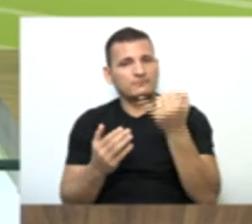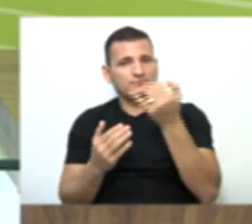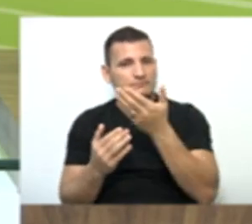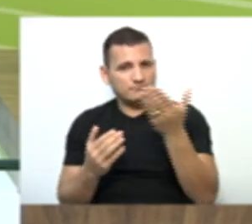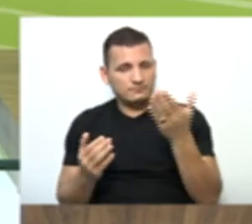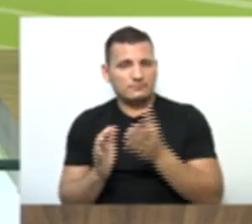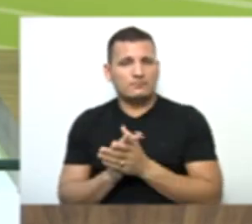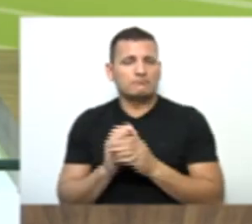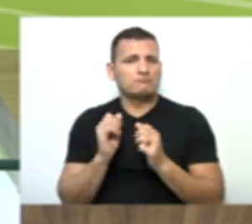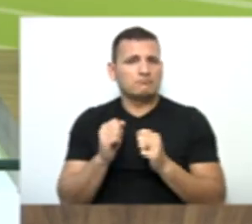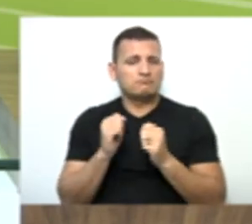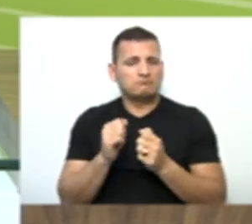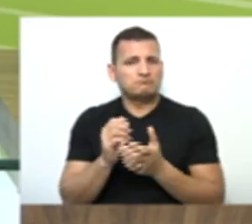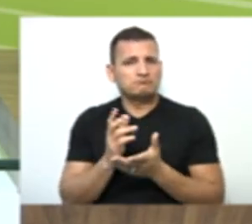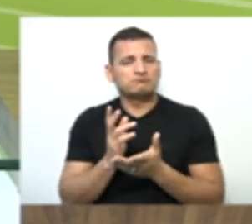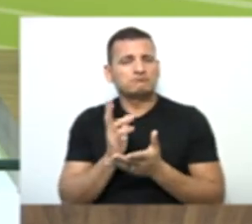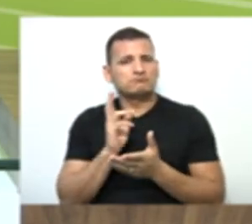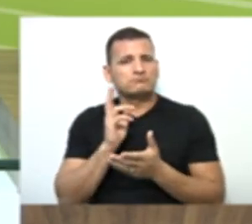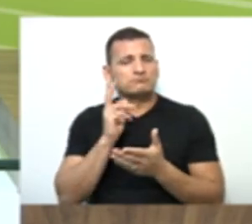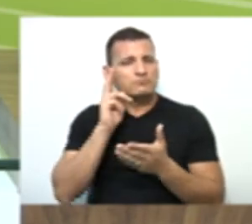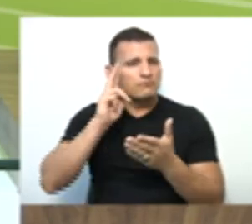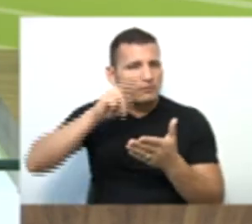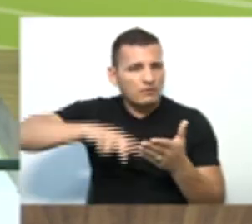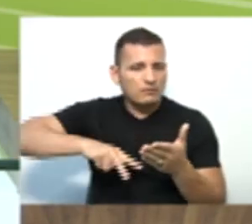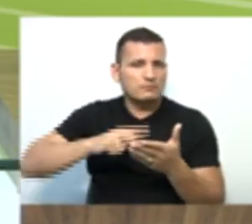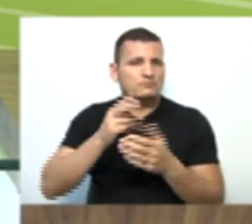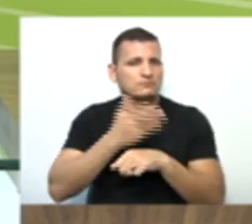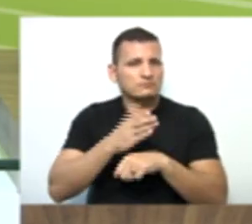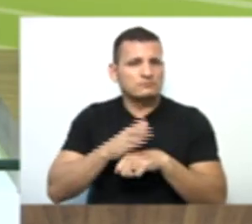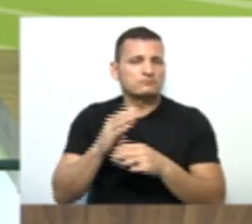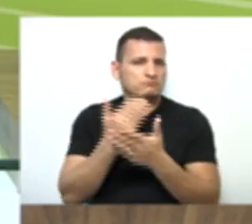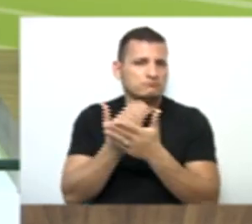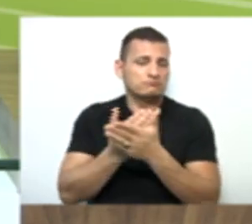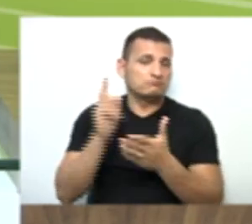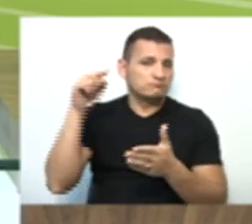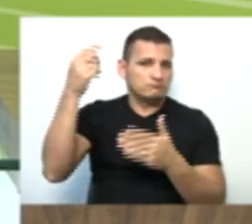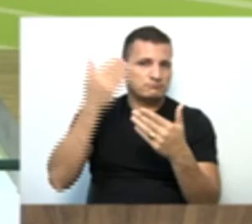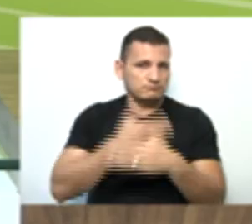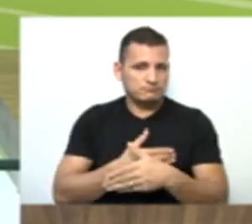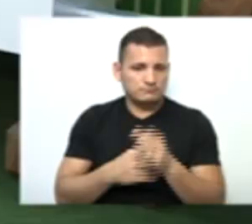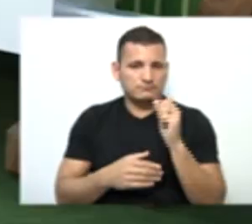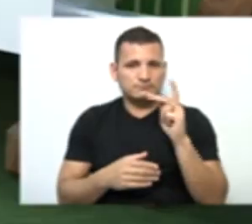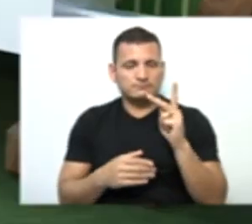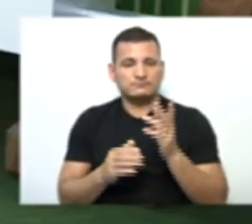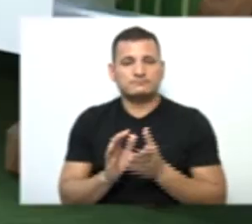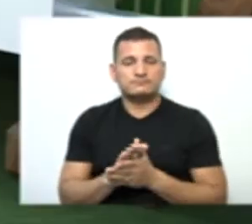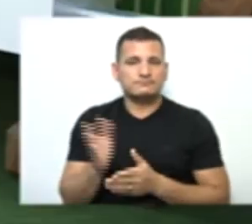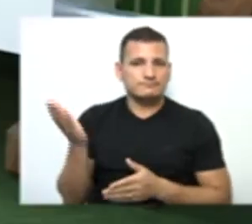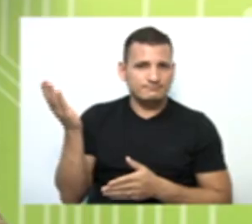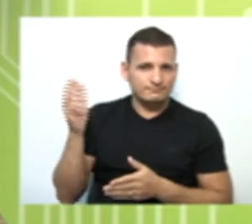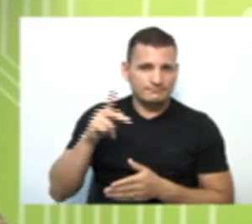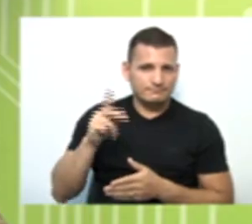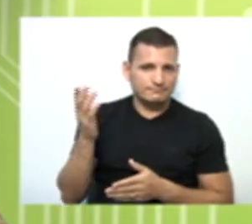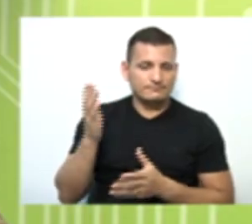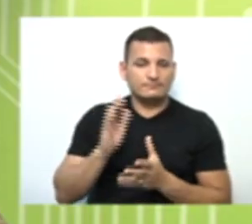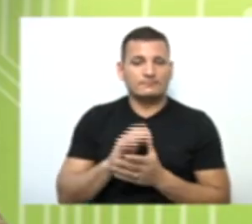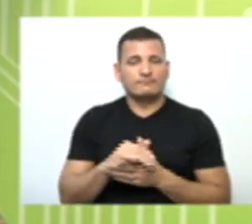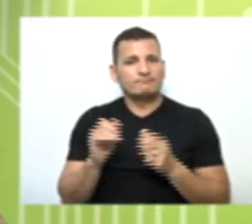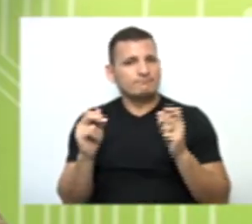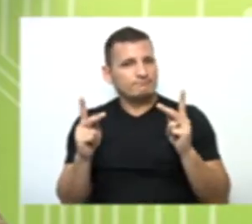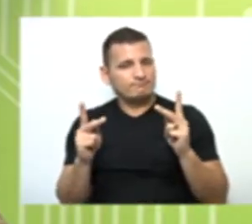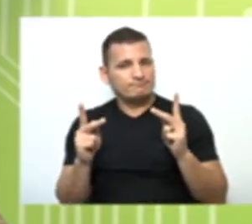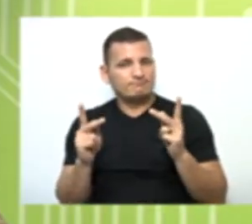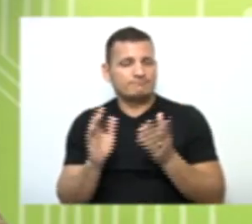reveja as aulas, reveja os exercícios e estudem para as próximas provas. Professora Fernanda, com a senhora. Ok, queridos, até a